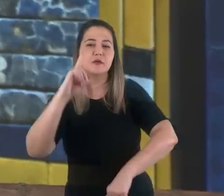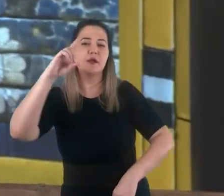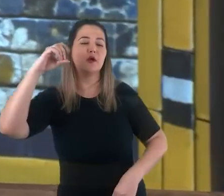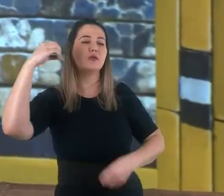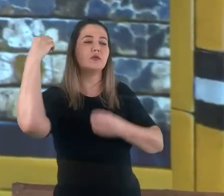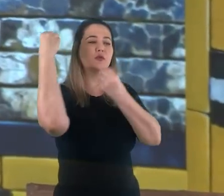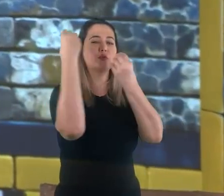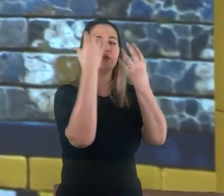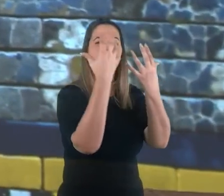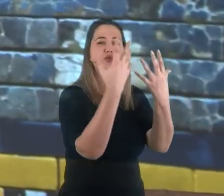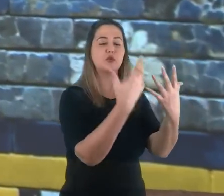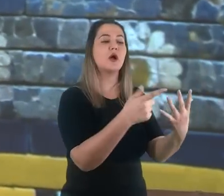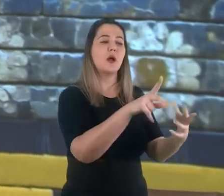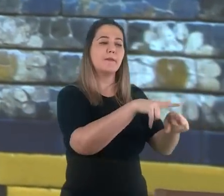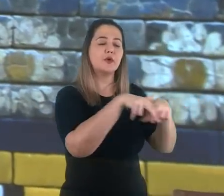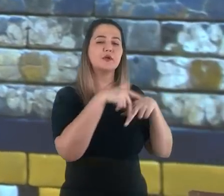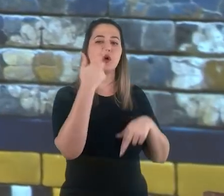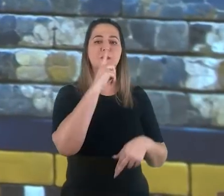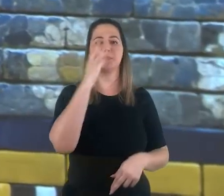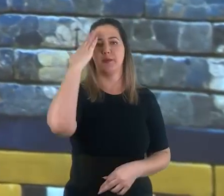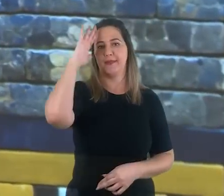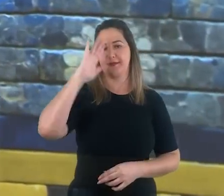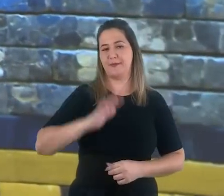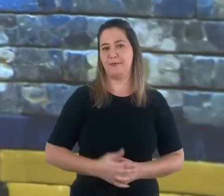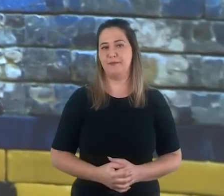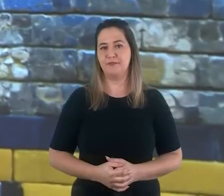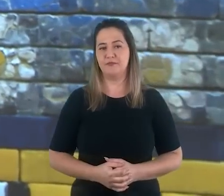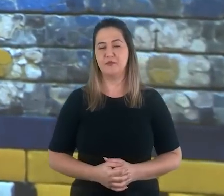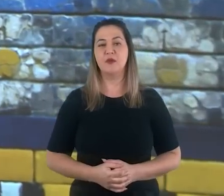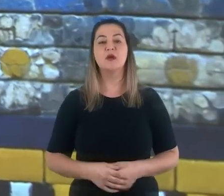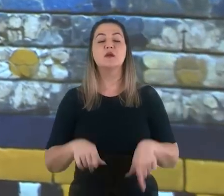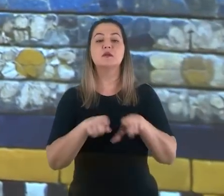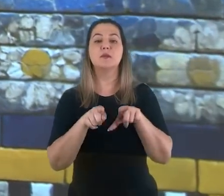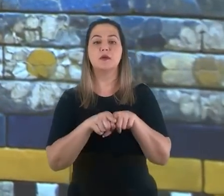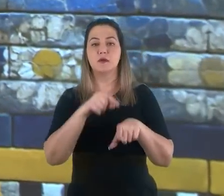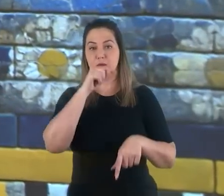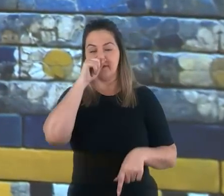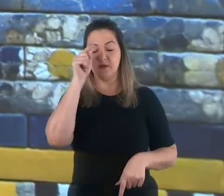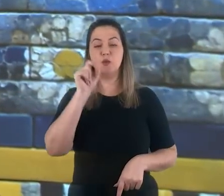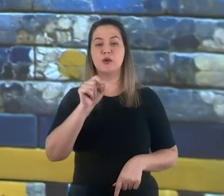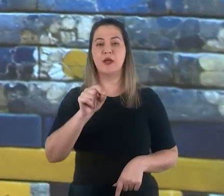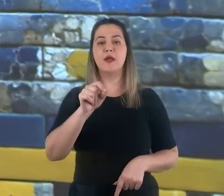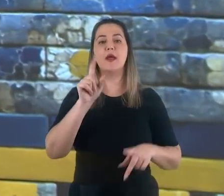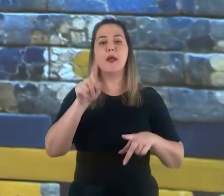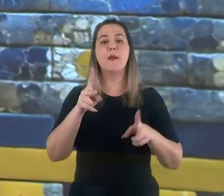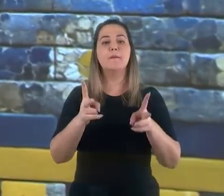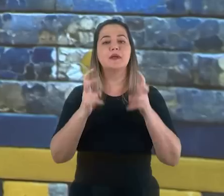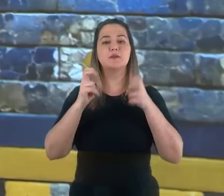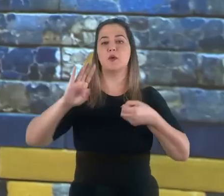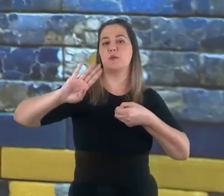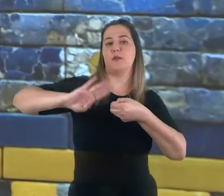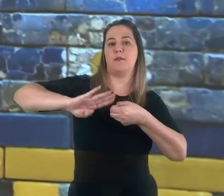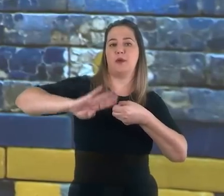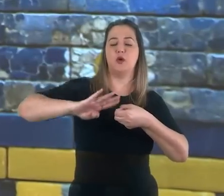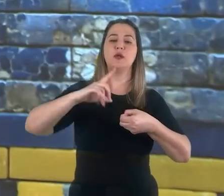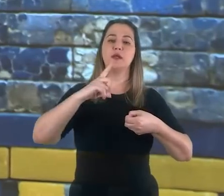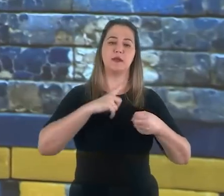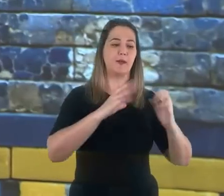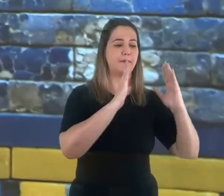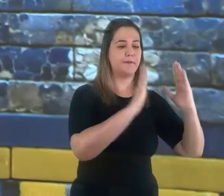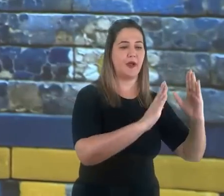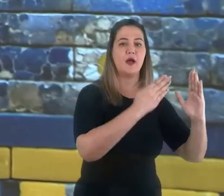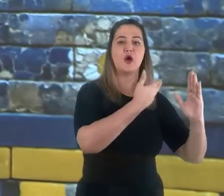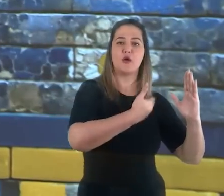profecia dinástica, que eu acabei de mostrar para vocês, demonstra a percepção babilônica de impérios mundiais que governariam